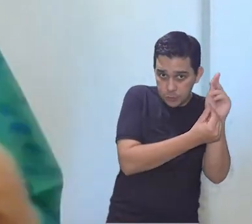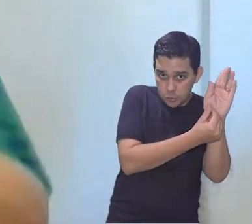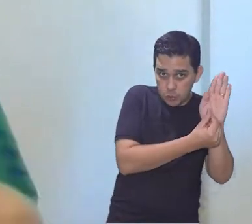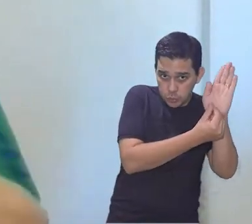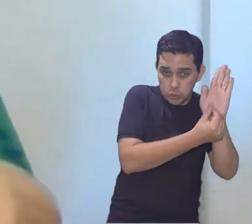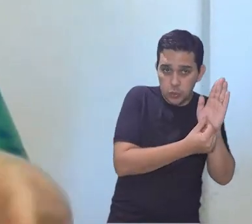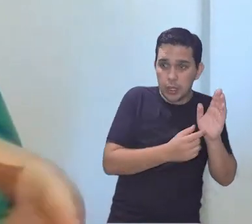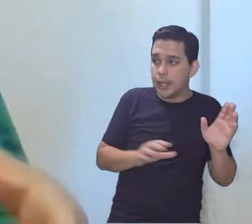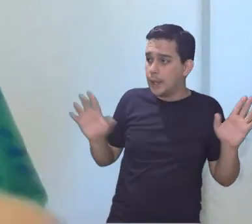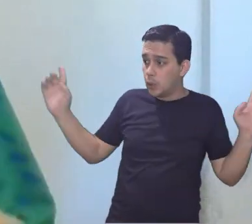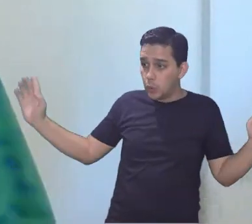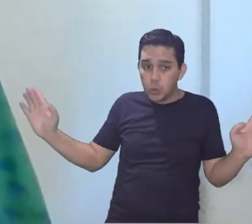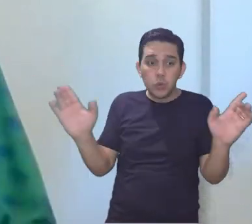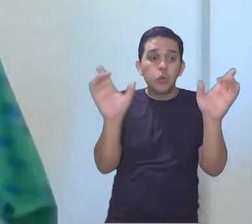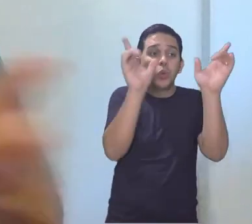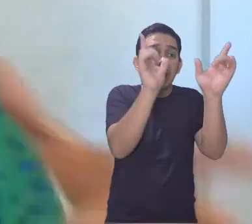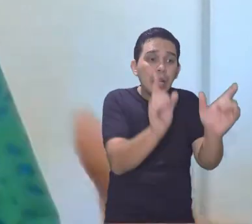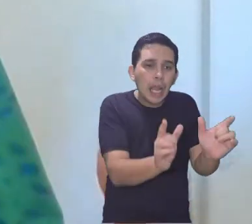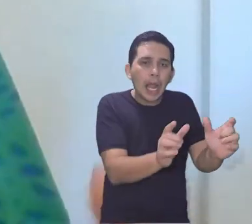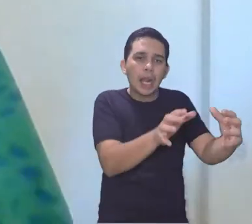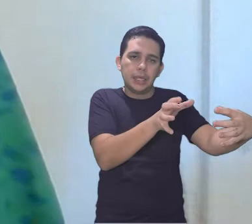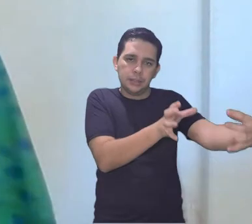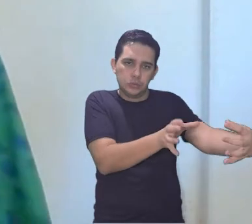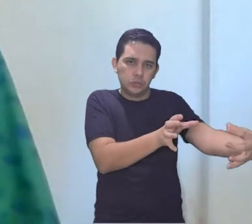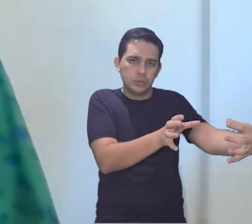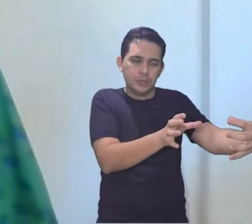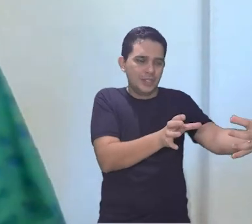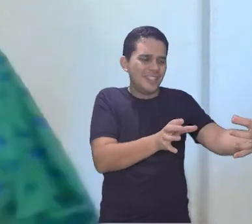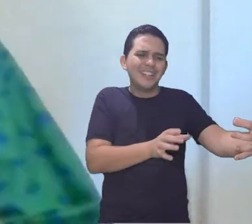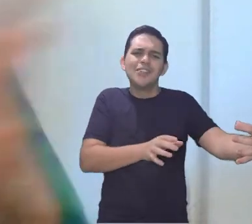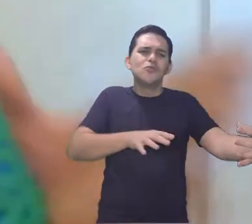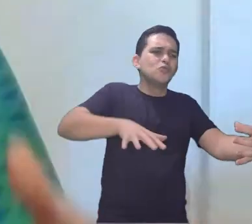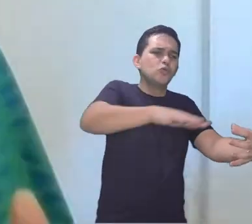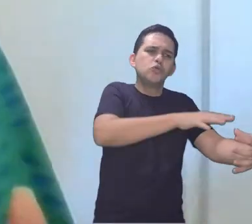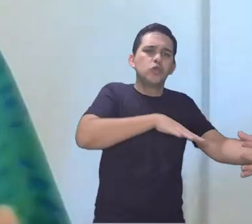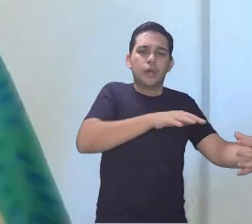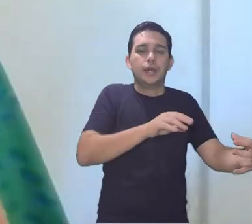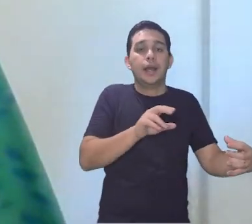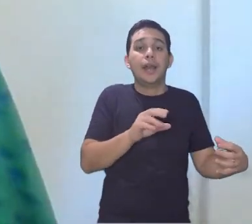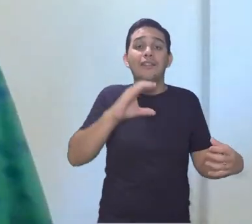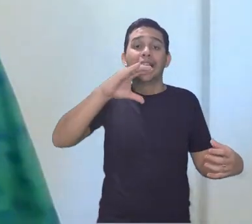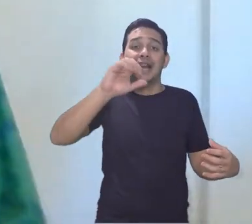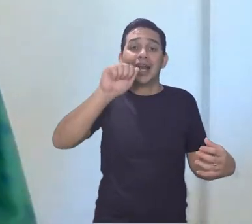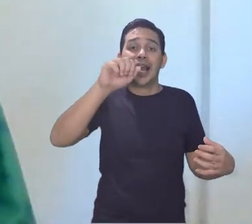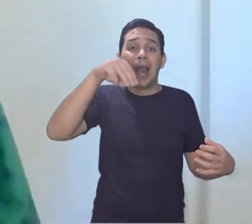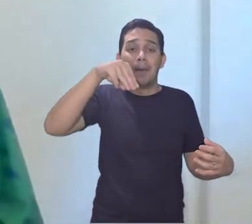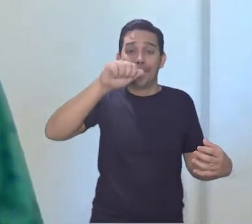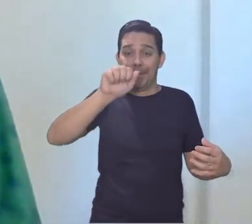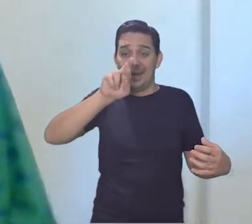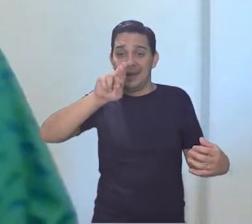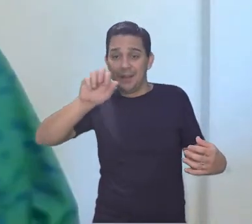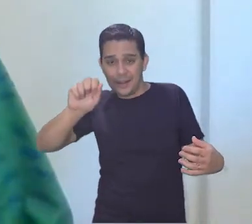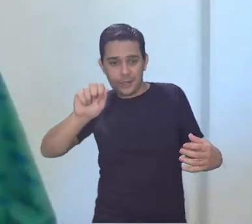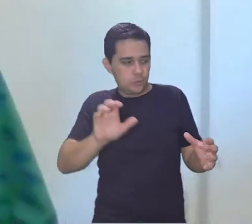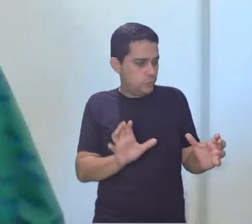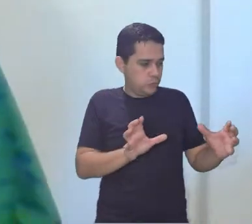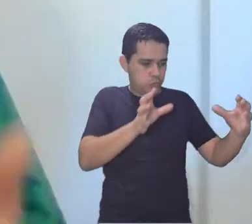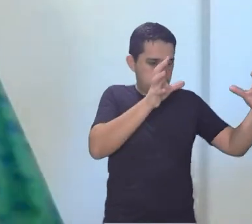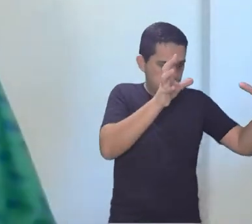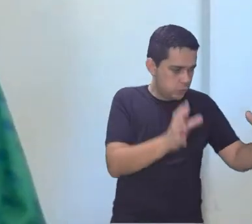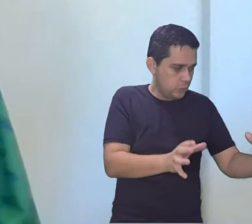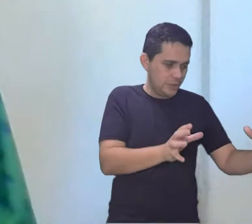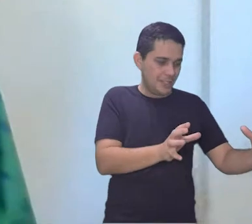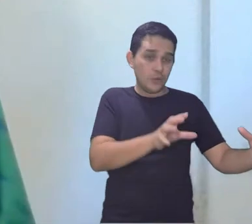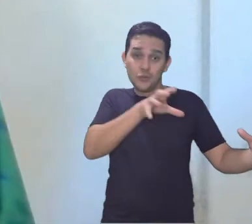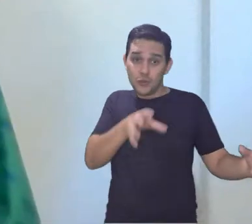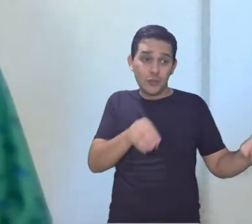um espaço, um núcleo, né? um gabinete, vamos dizer assim, onde Estado e município